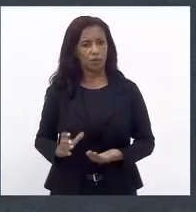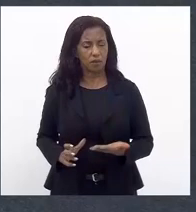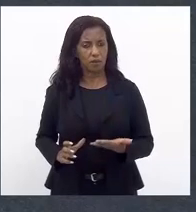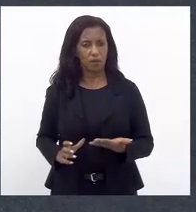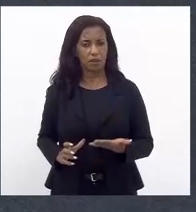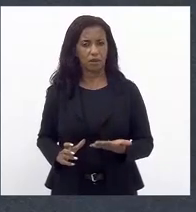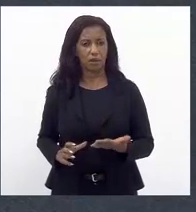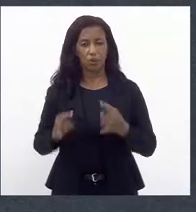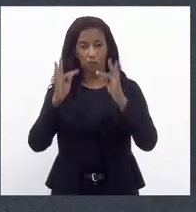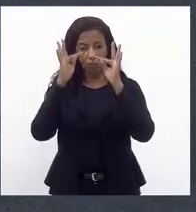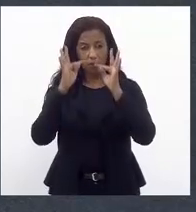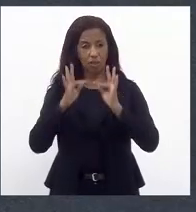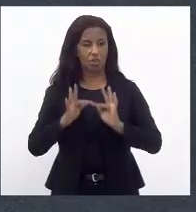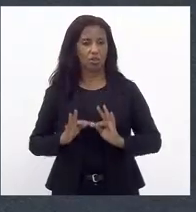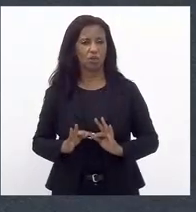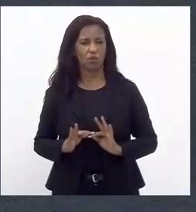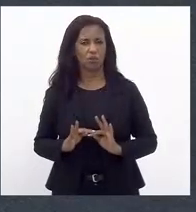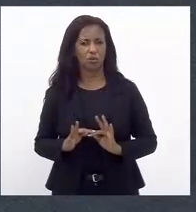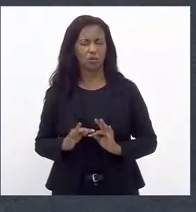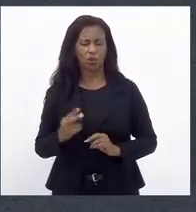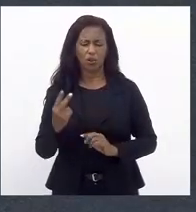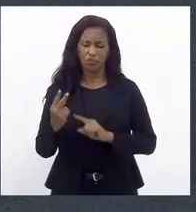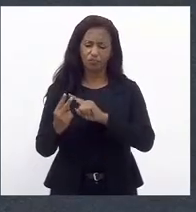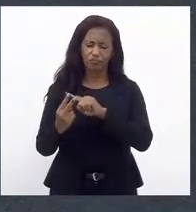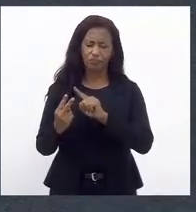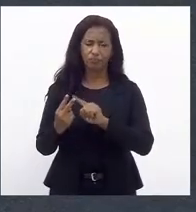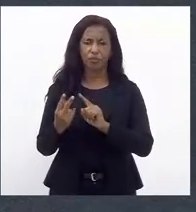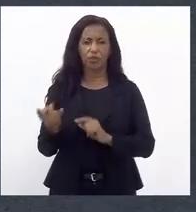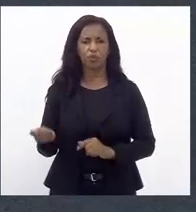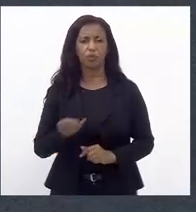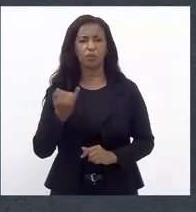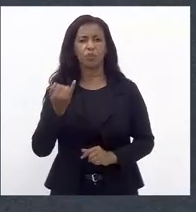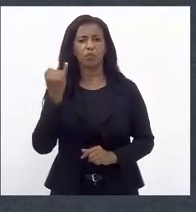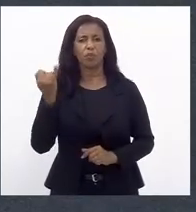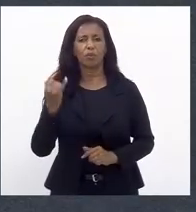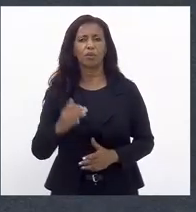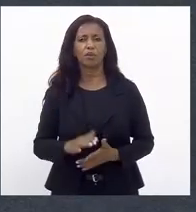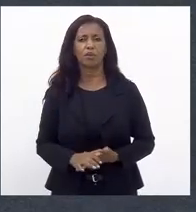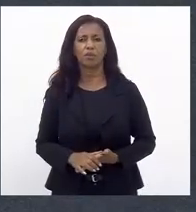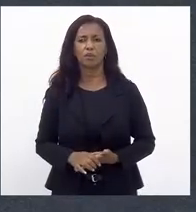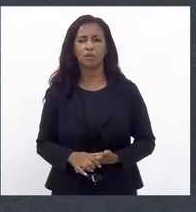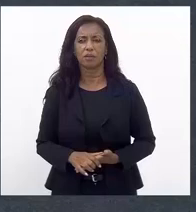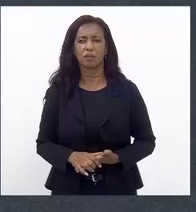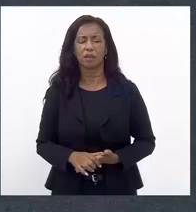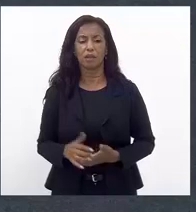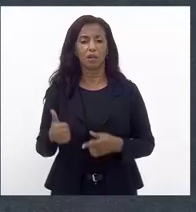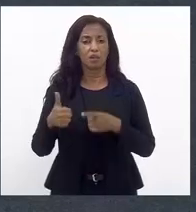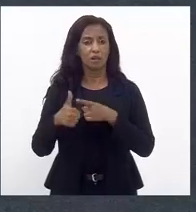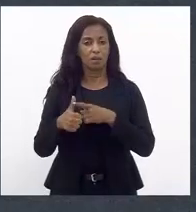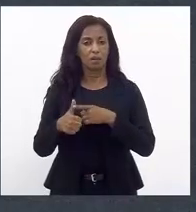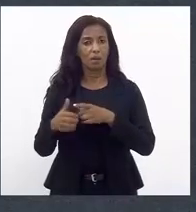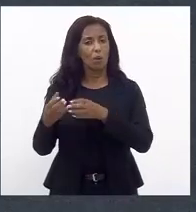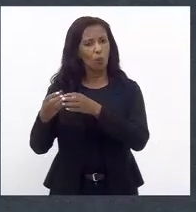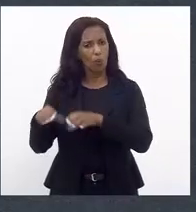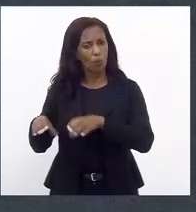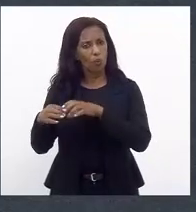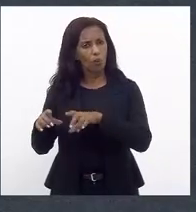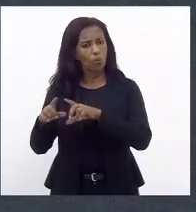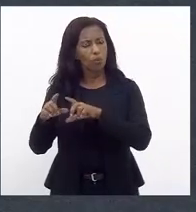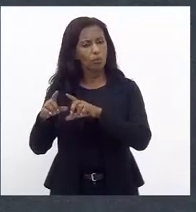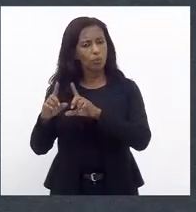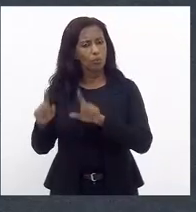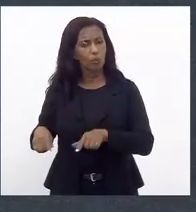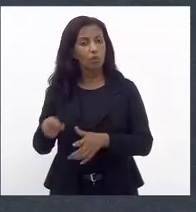eu dou um testemunho de duas faltas fundamentais para o meu mandato com as sejam em primeiro lugar concurso público